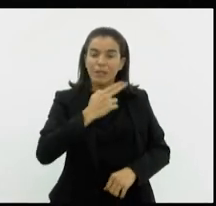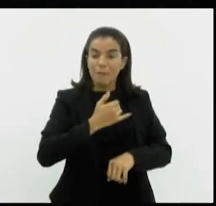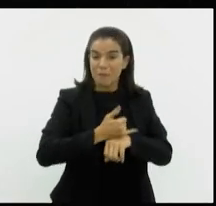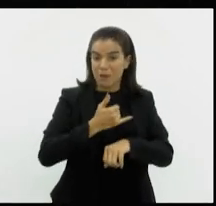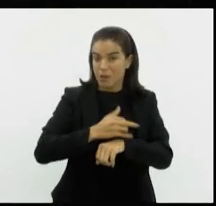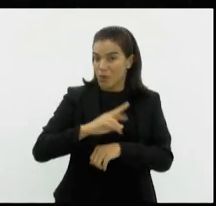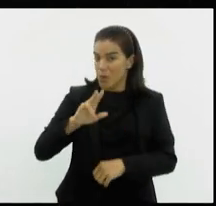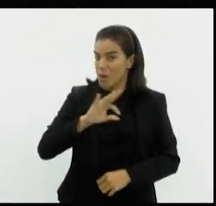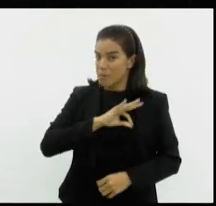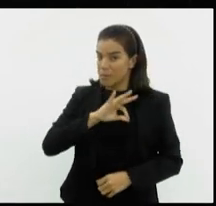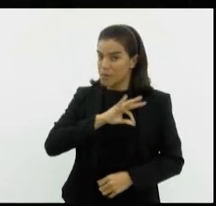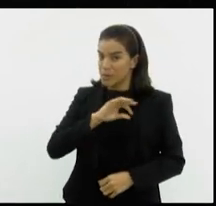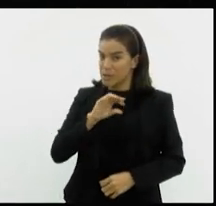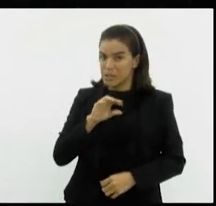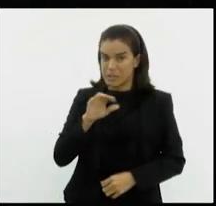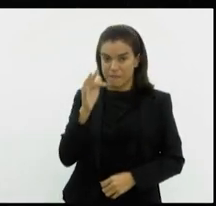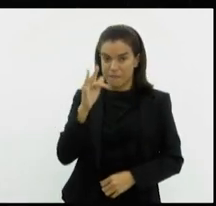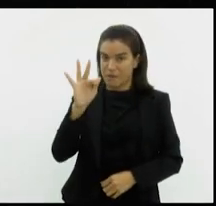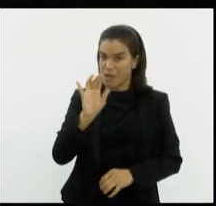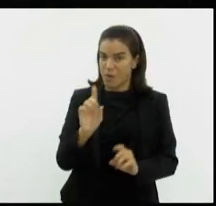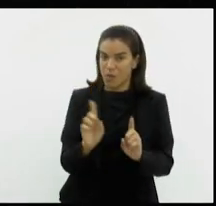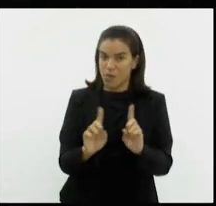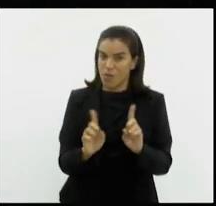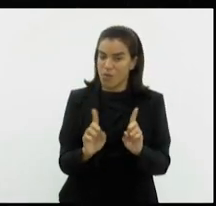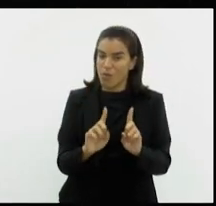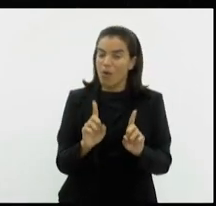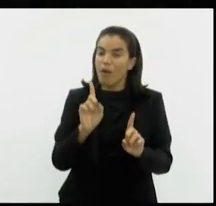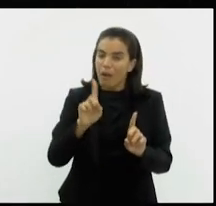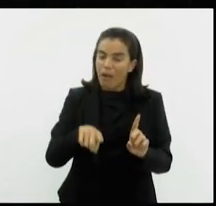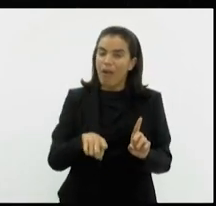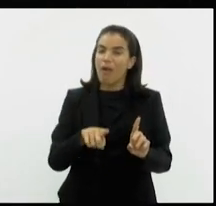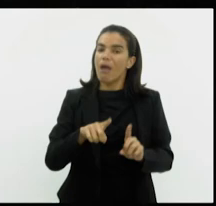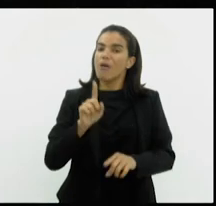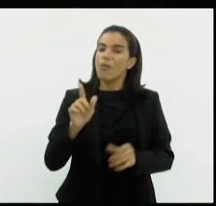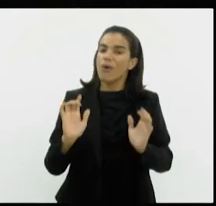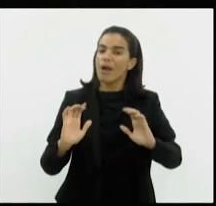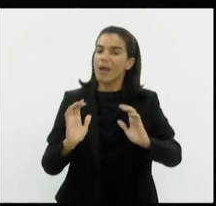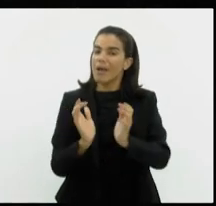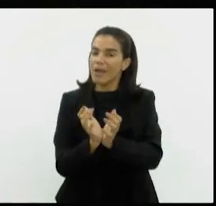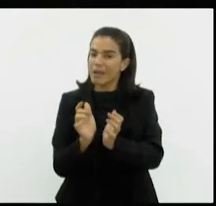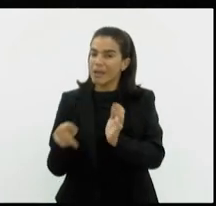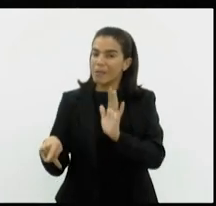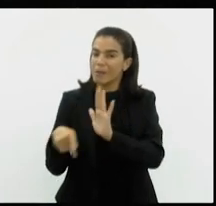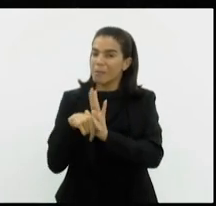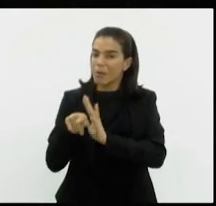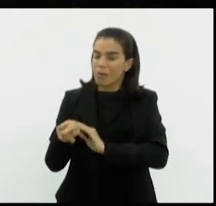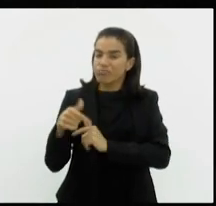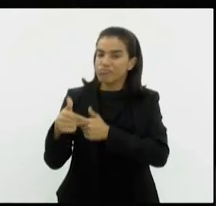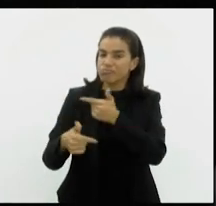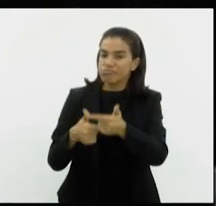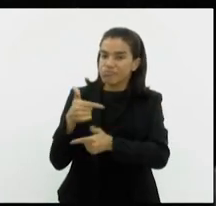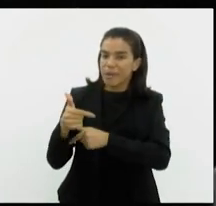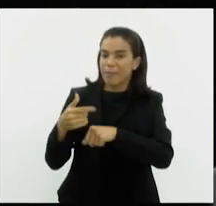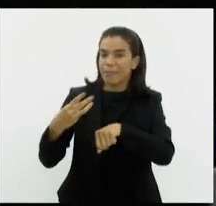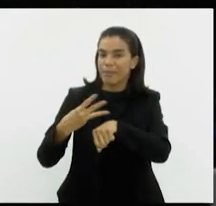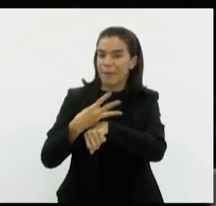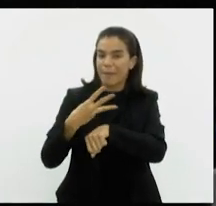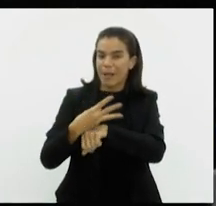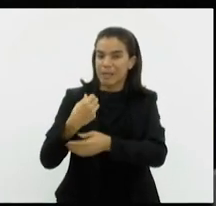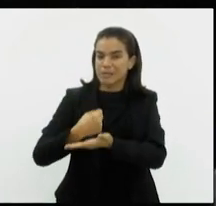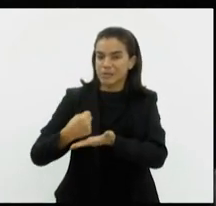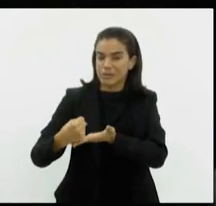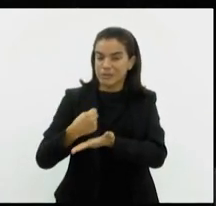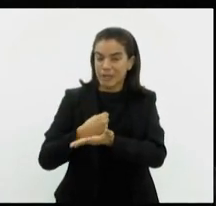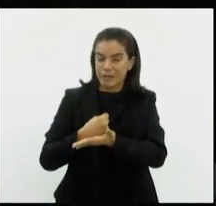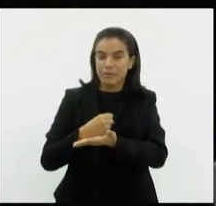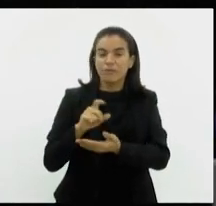policial da da Polícia Federal ele é manuseado por uma equipe que presta um serviço terceirizado basta que